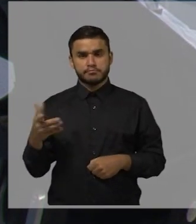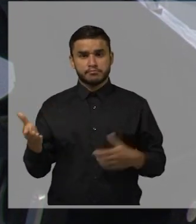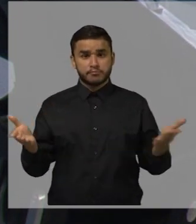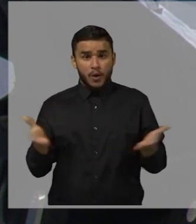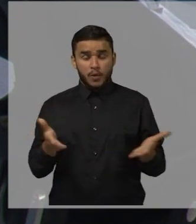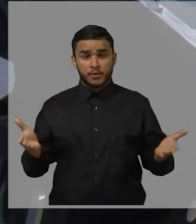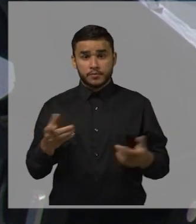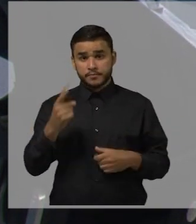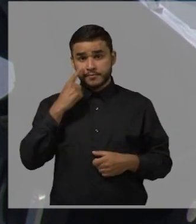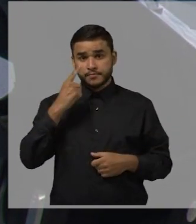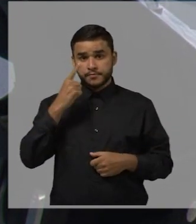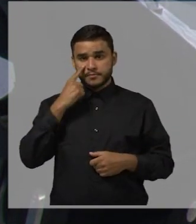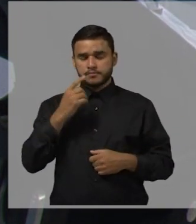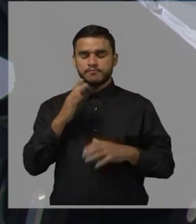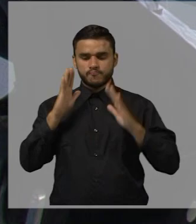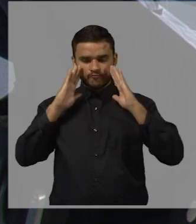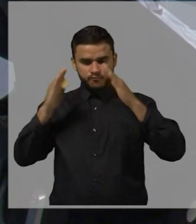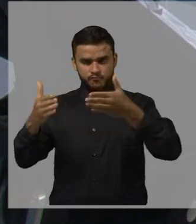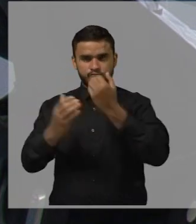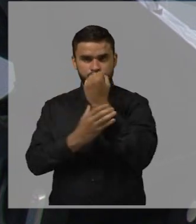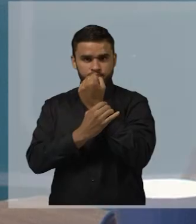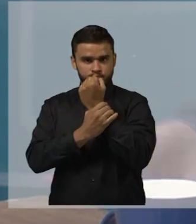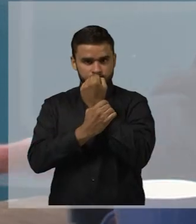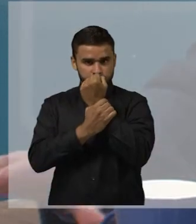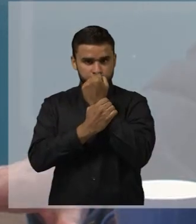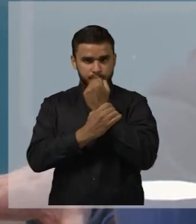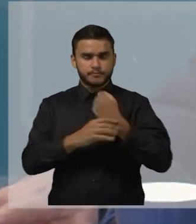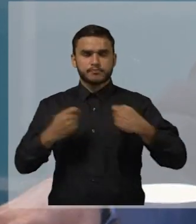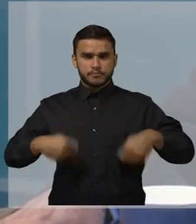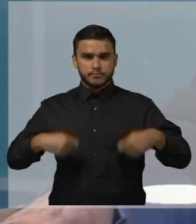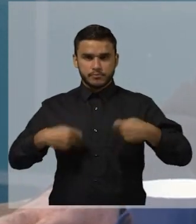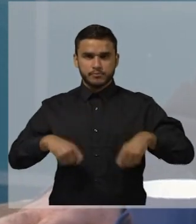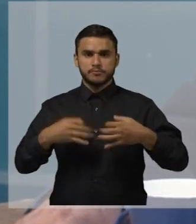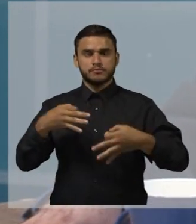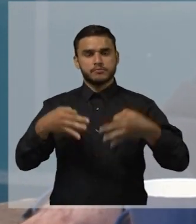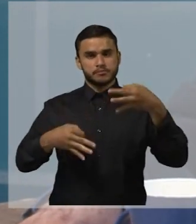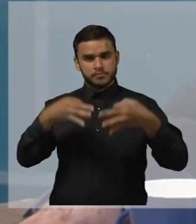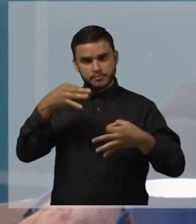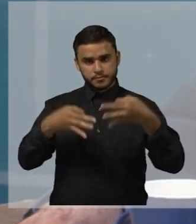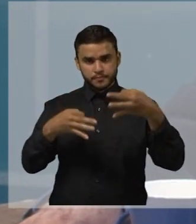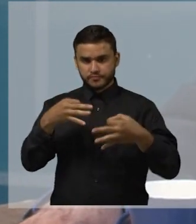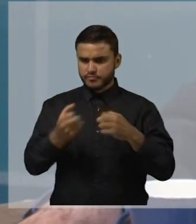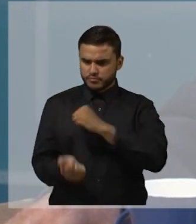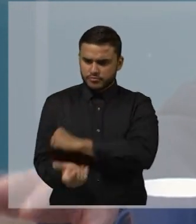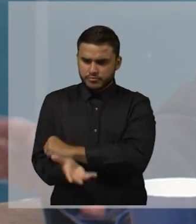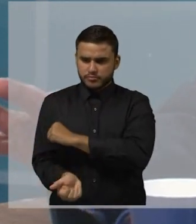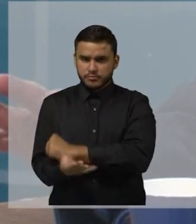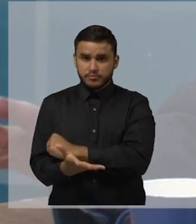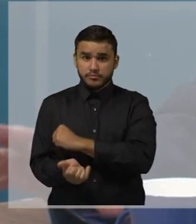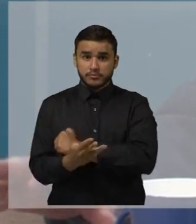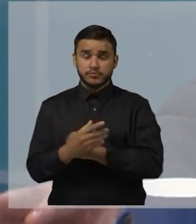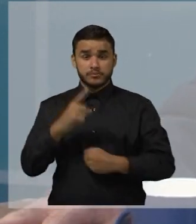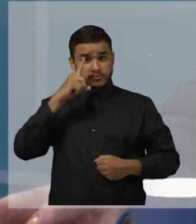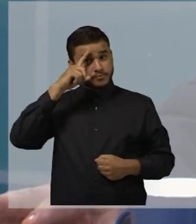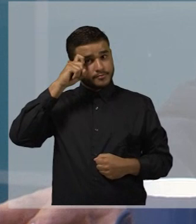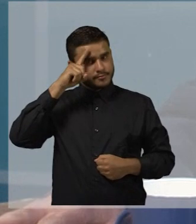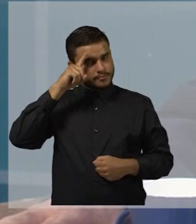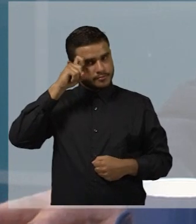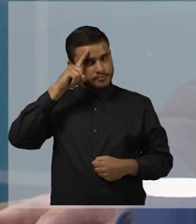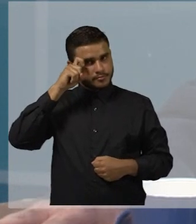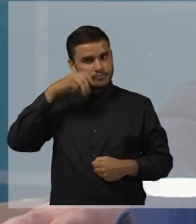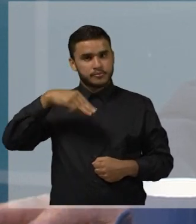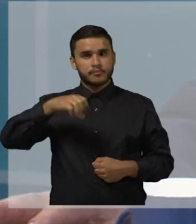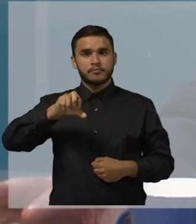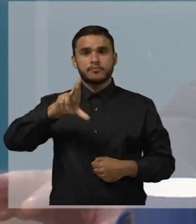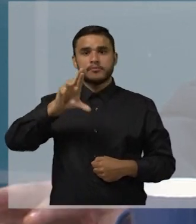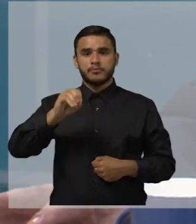novo governo tem duas grandes âncoras. A âncora da segurança, da justiça e